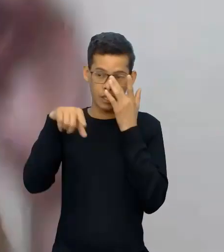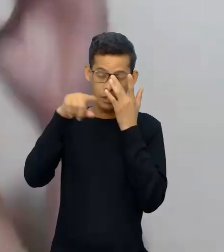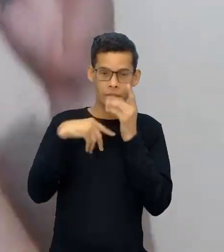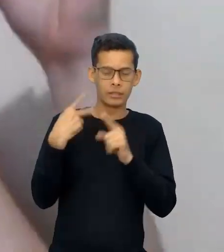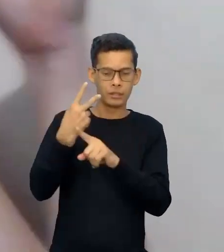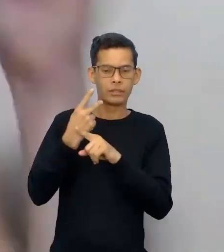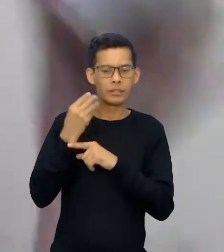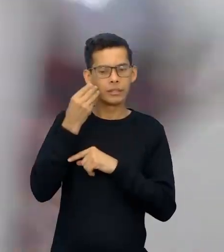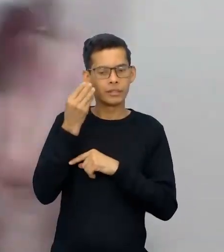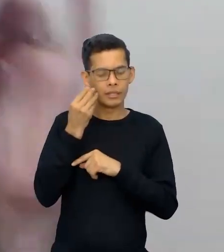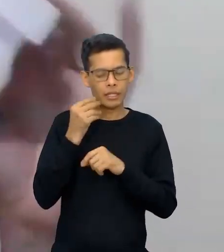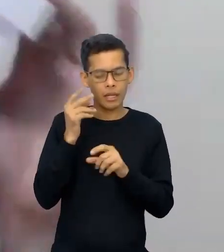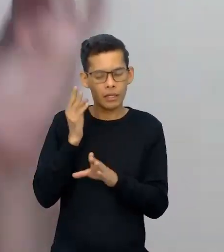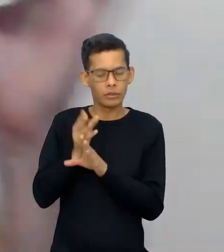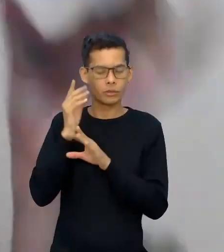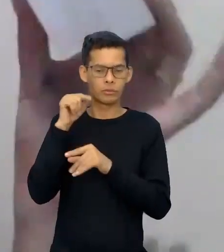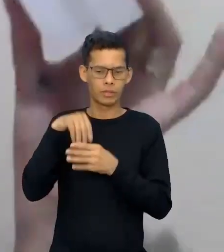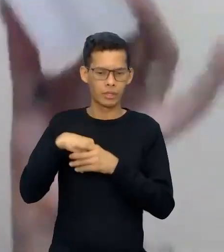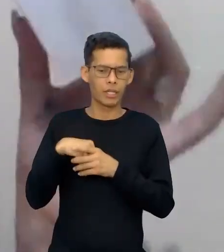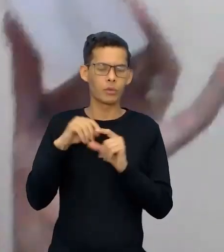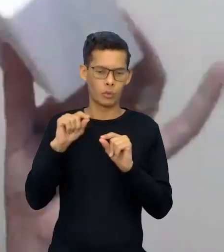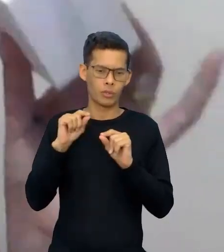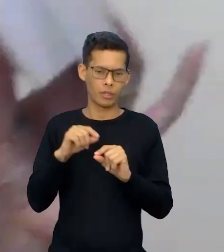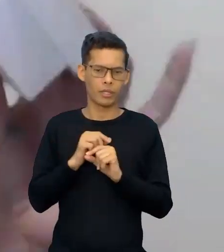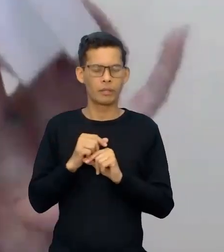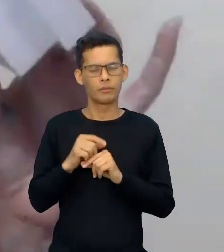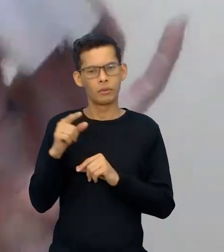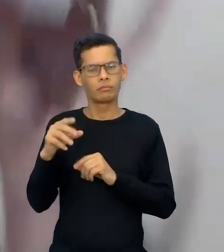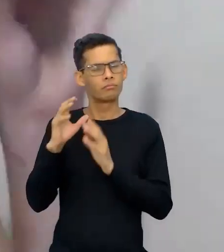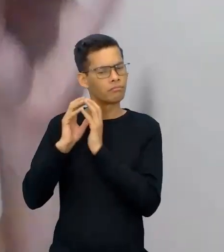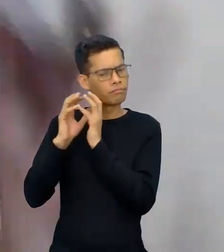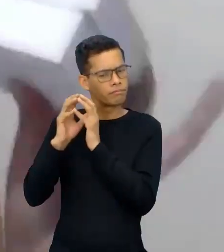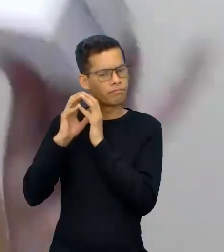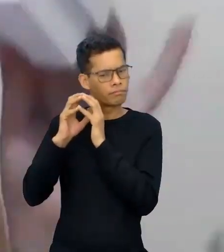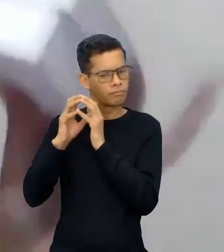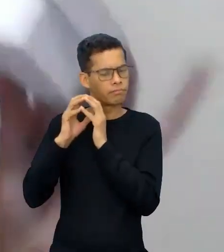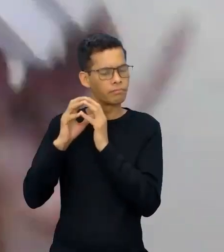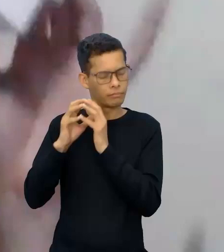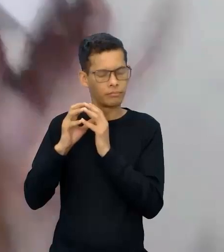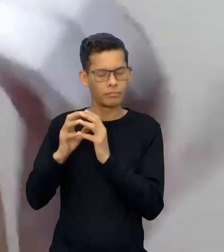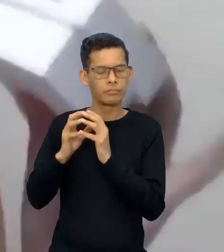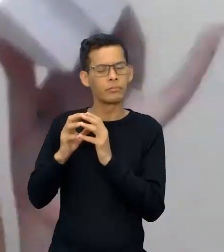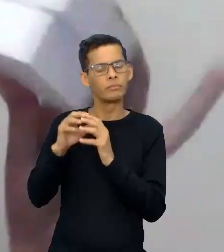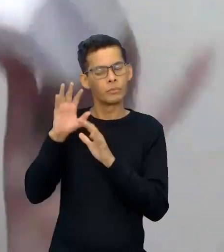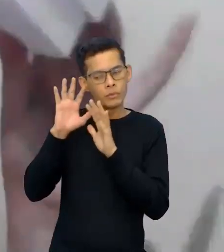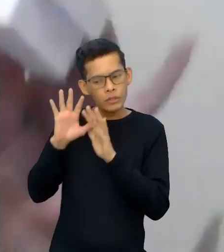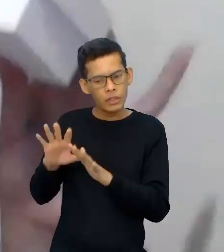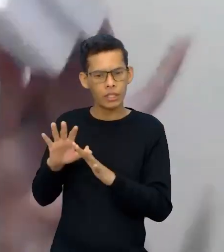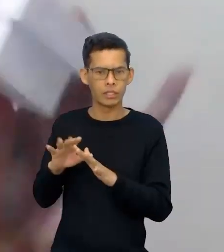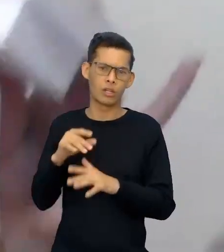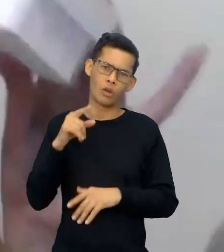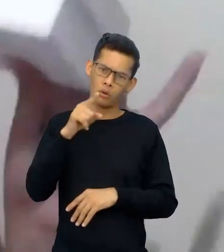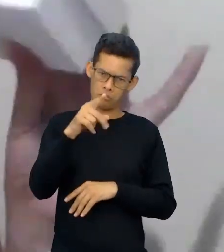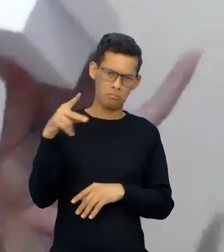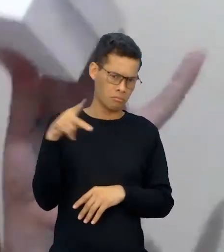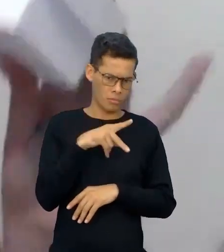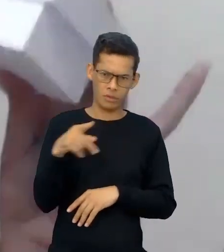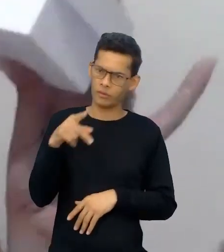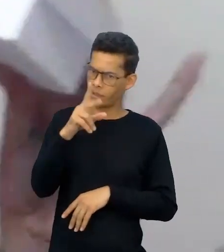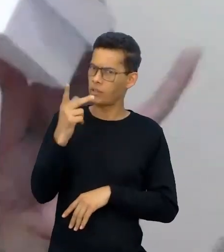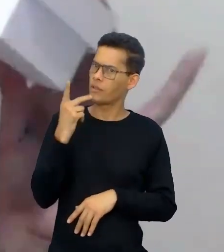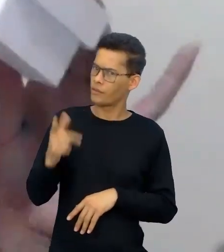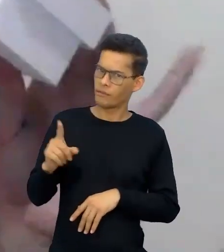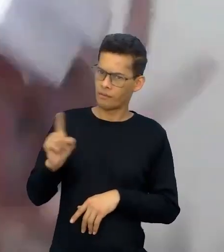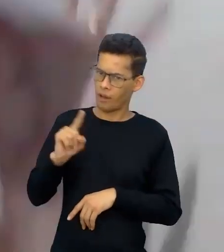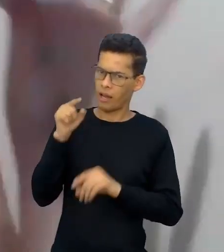dentro. Então, talvez eles até cheguem no alfinete, mas nada diz que você, professor, tem que dizer para eles que tinha alfinete